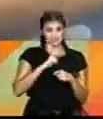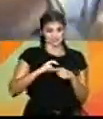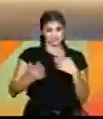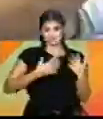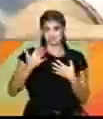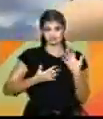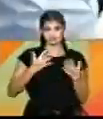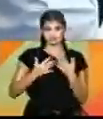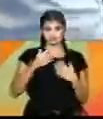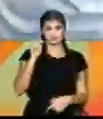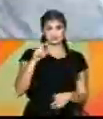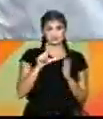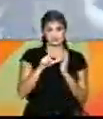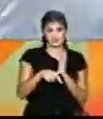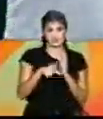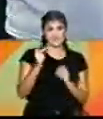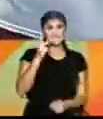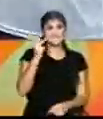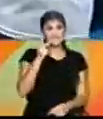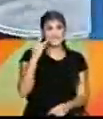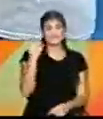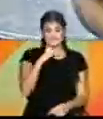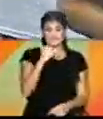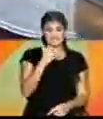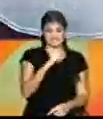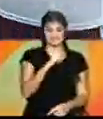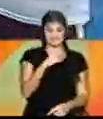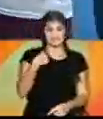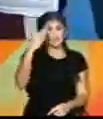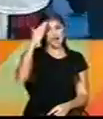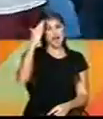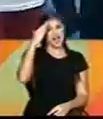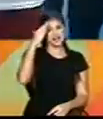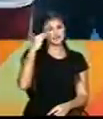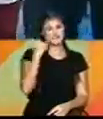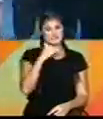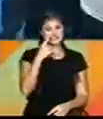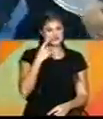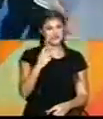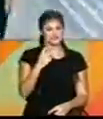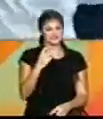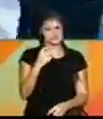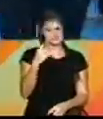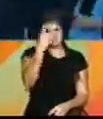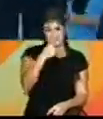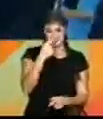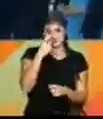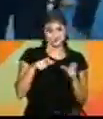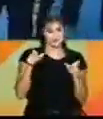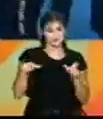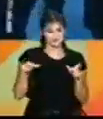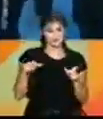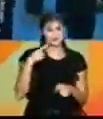verdade. Este projeto é o projeto Vida Feliz. E eu acho que se nota bem a felicidade aqui no rosto destes